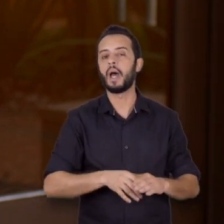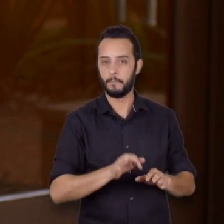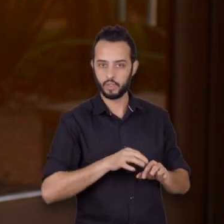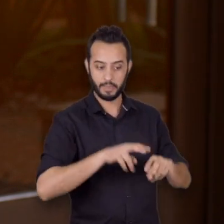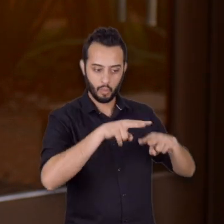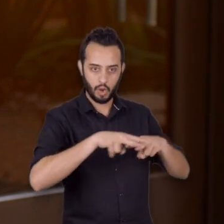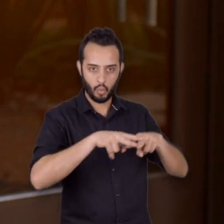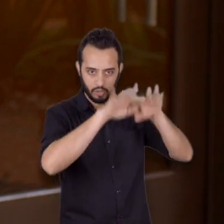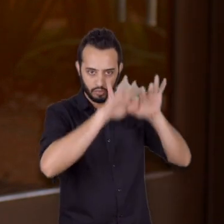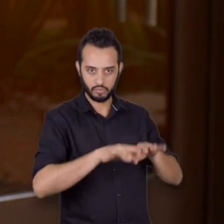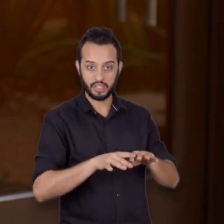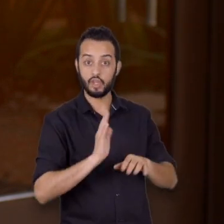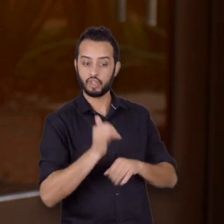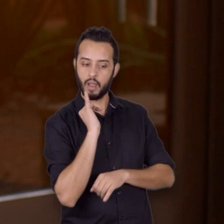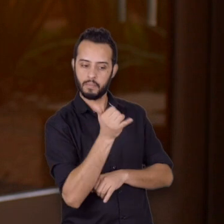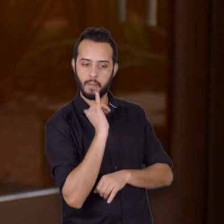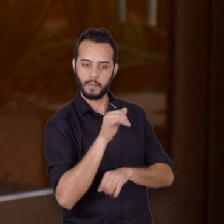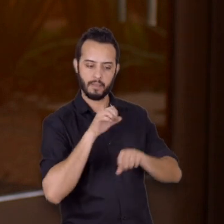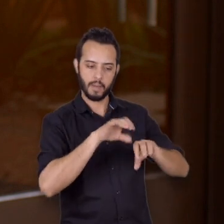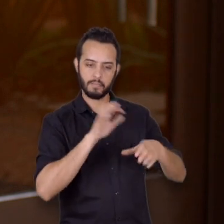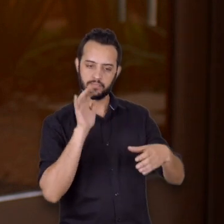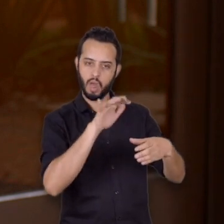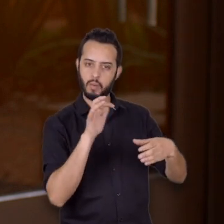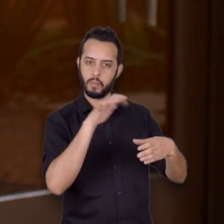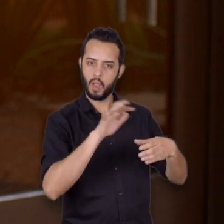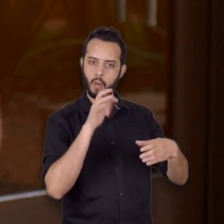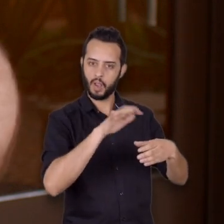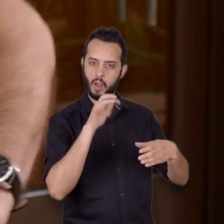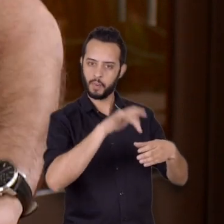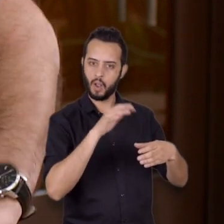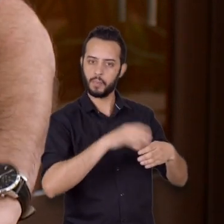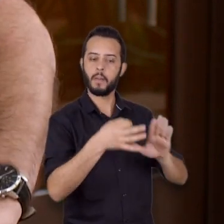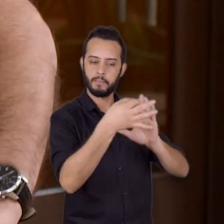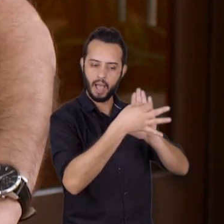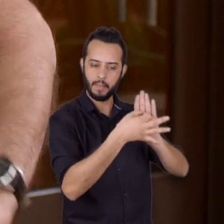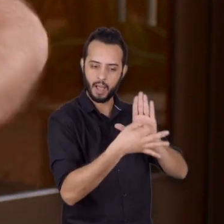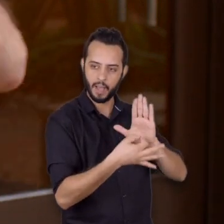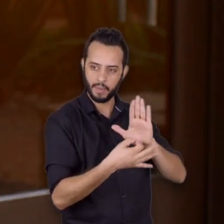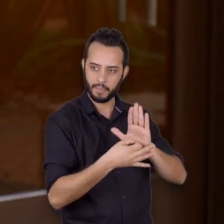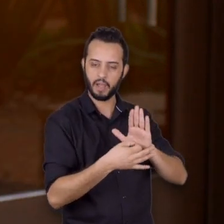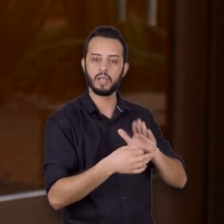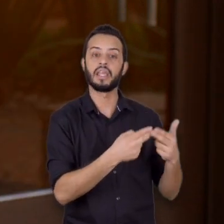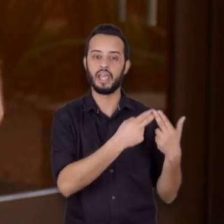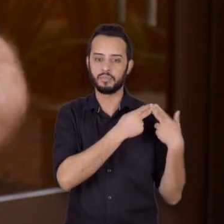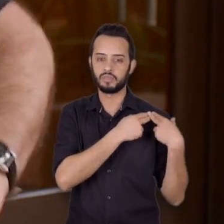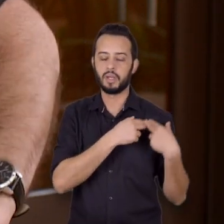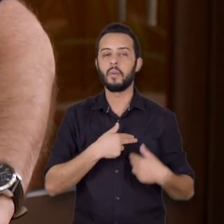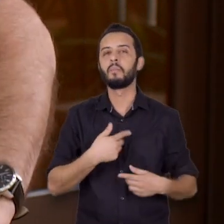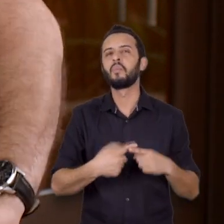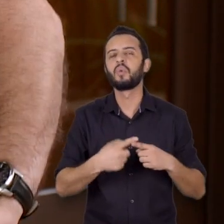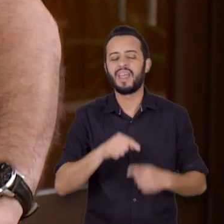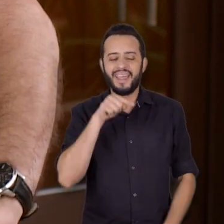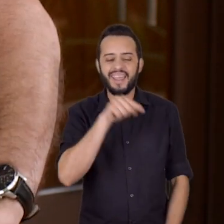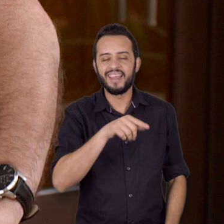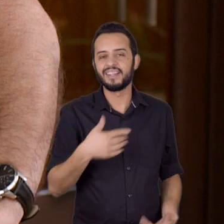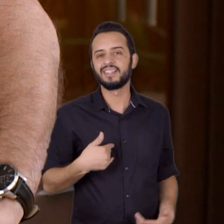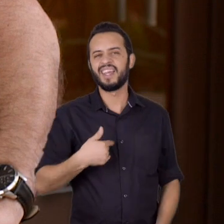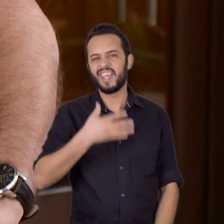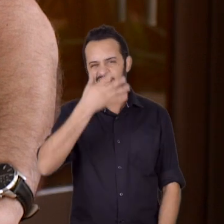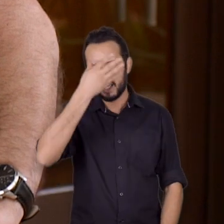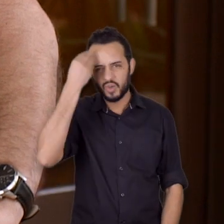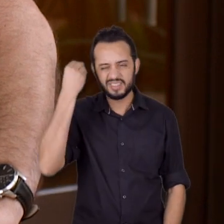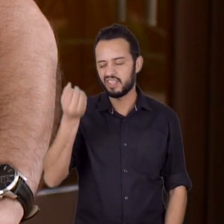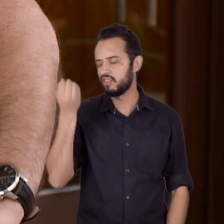máquina funções sociais, funções cognitivas, funções discursivas, que não interessa mais eu fazer, né?